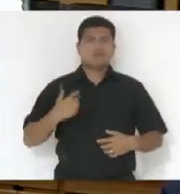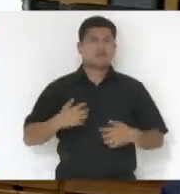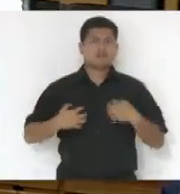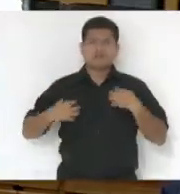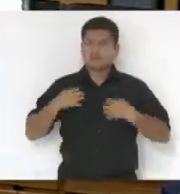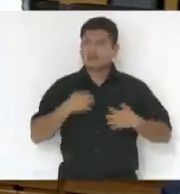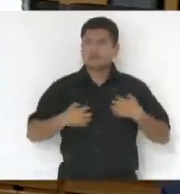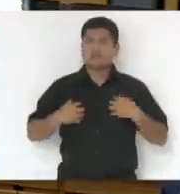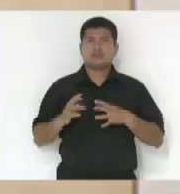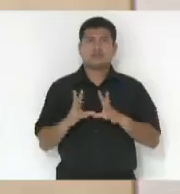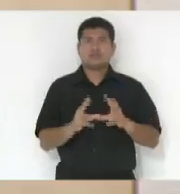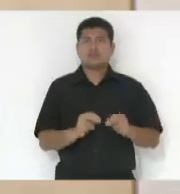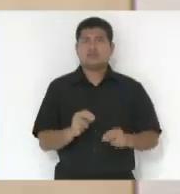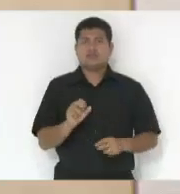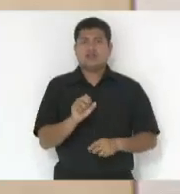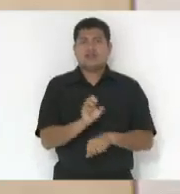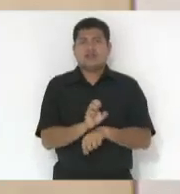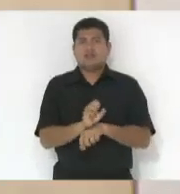Catarina.